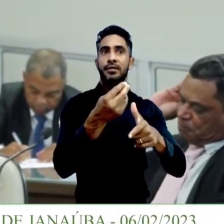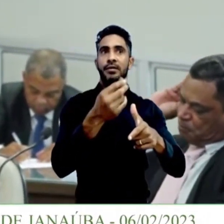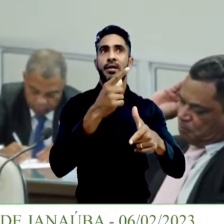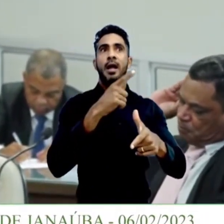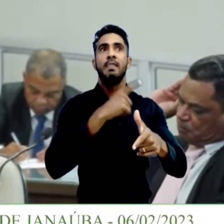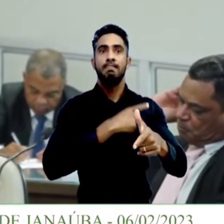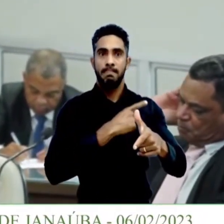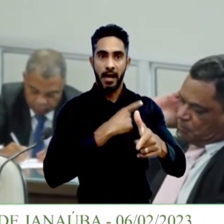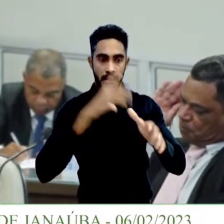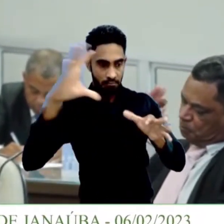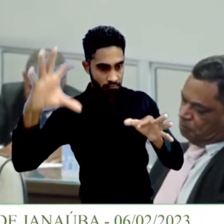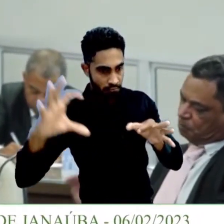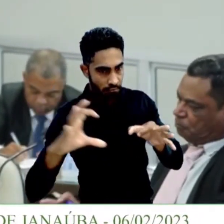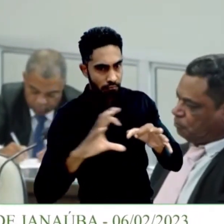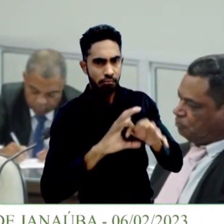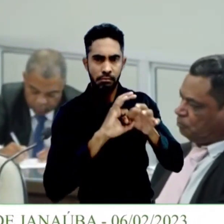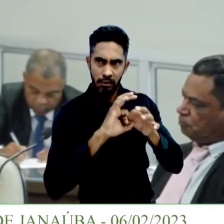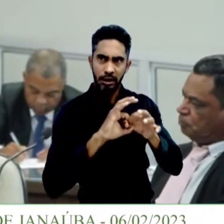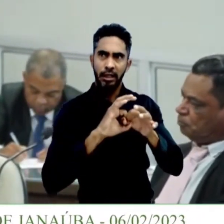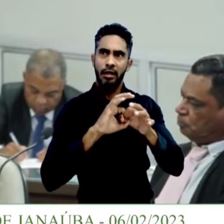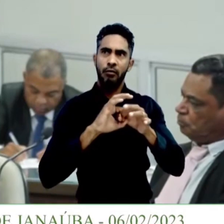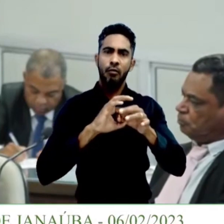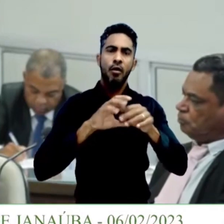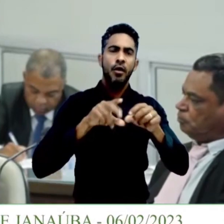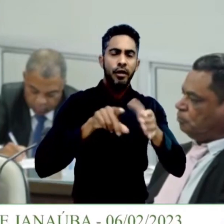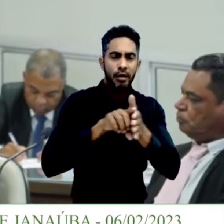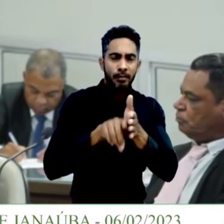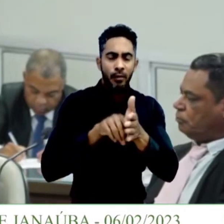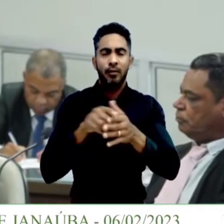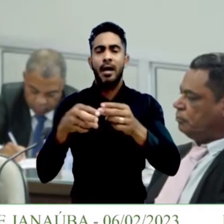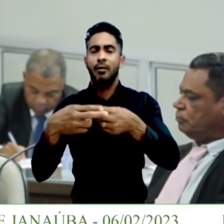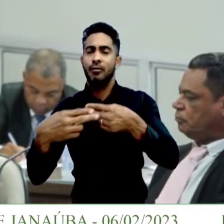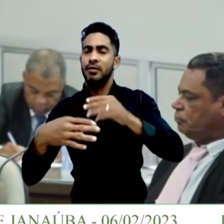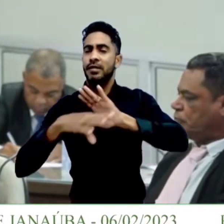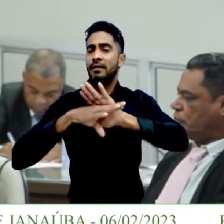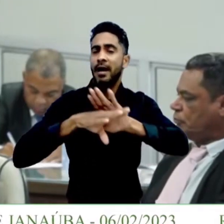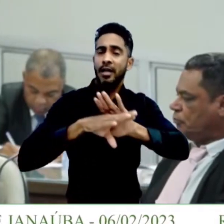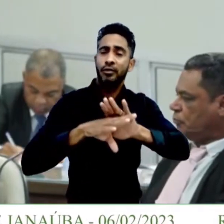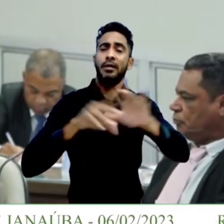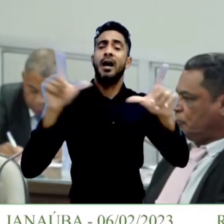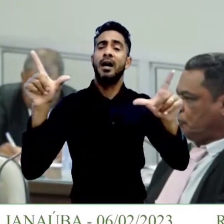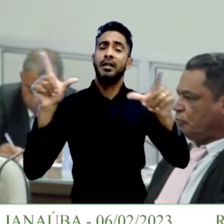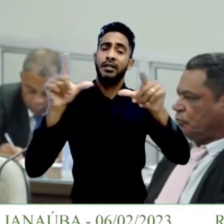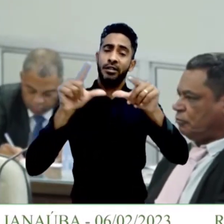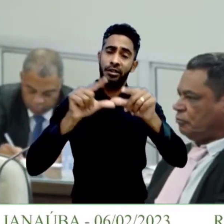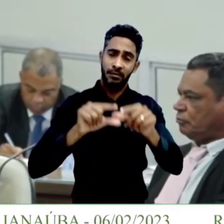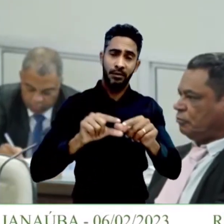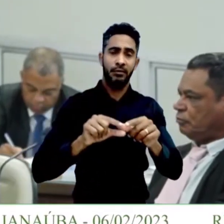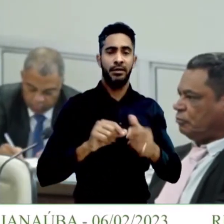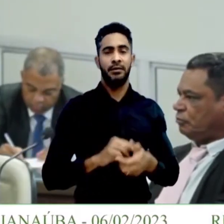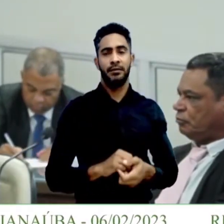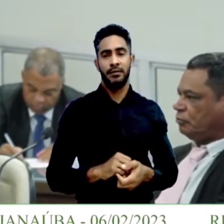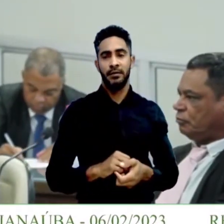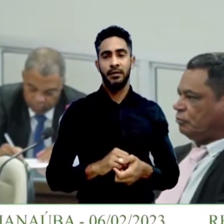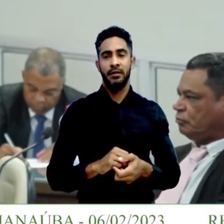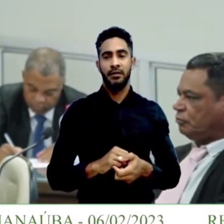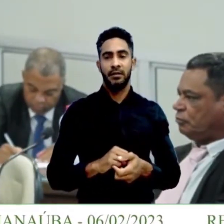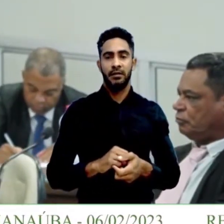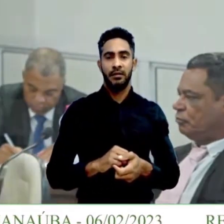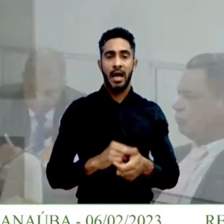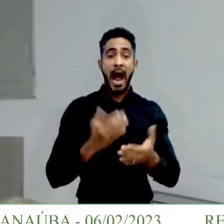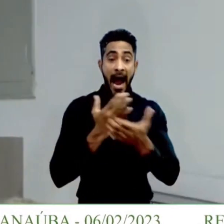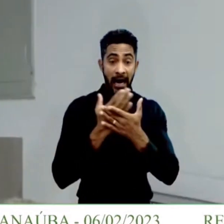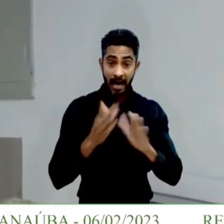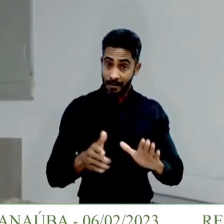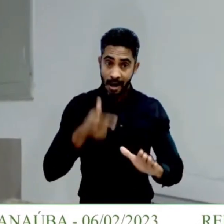fazer um elo e buscar ações que venham minimizar. Porque solucionar a gente sabe que a gente não vai conseguir, mas minimizar